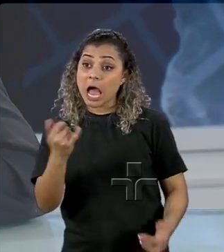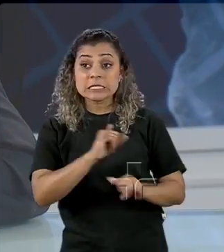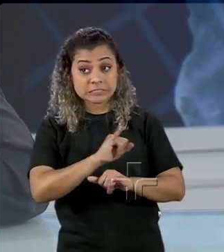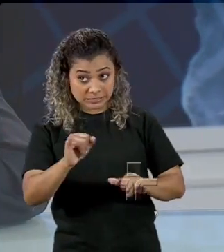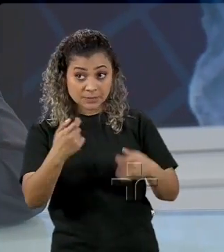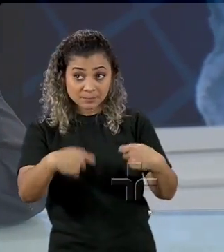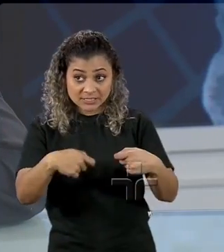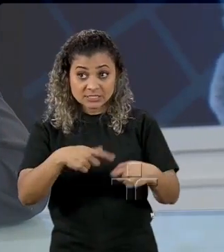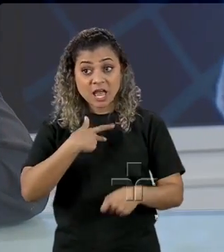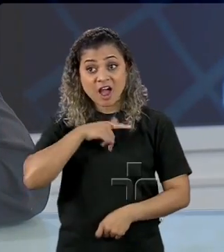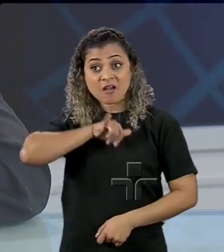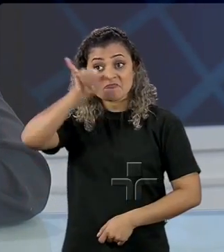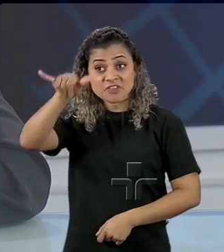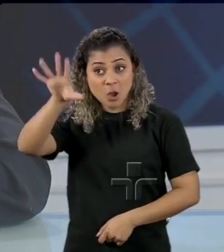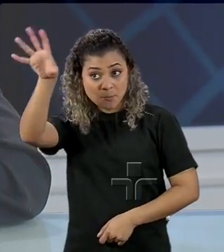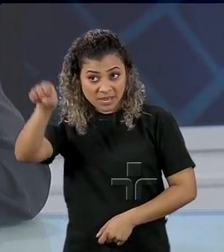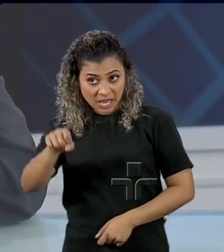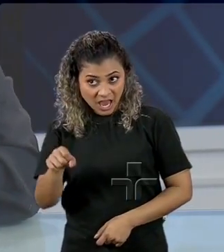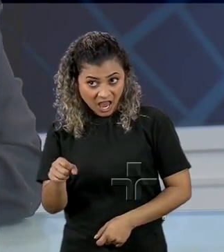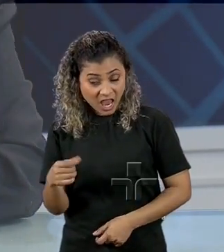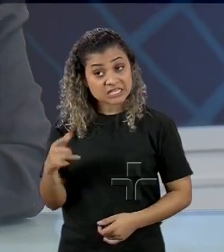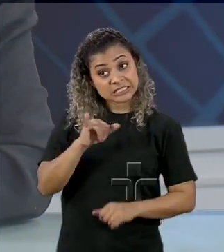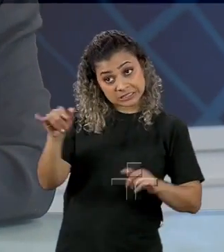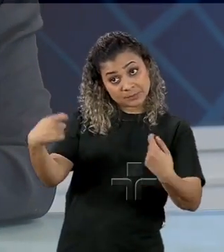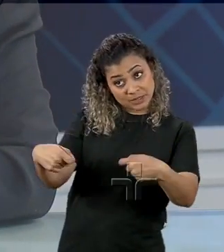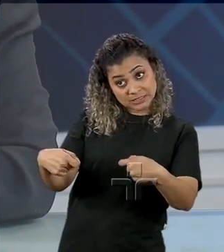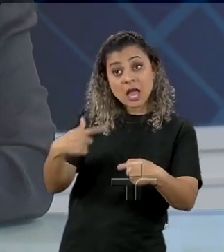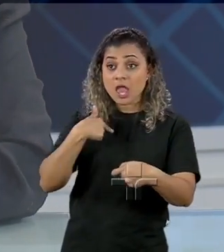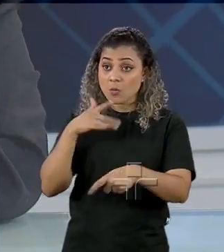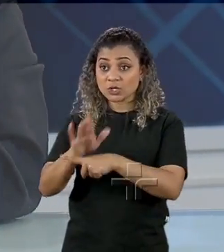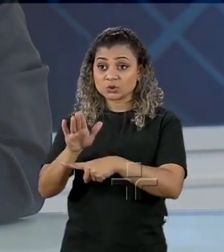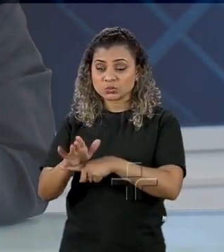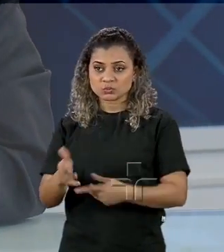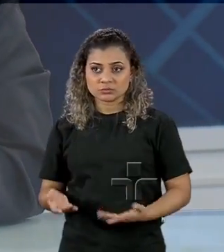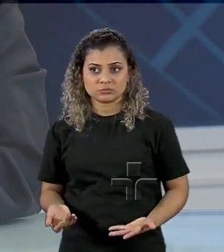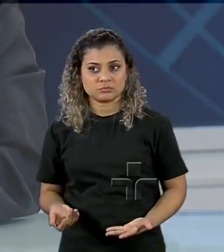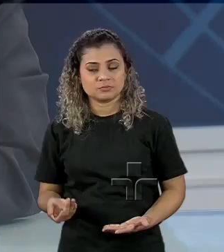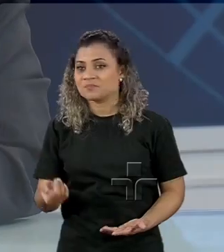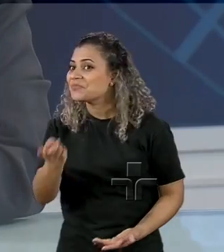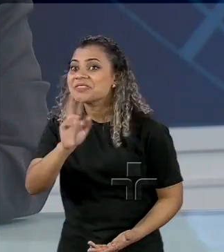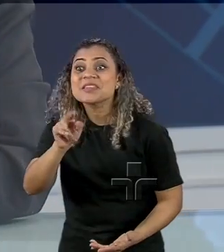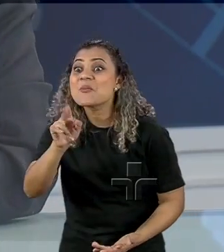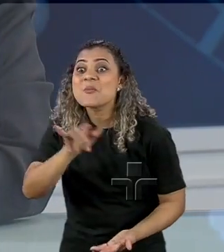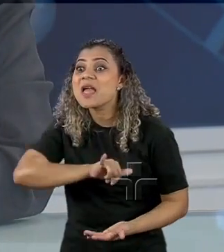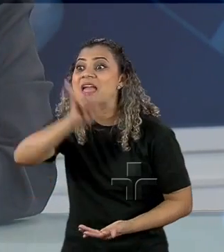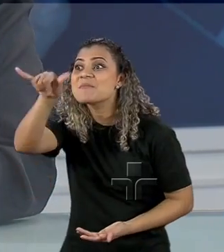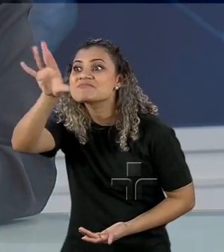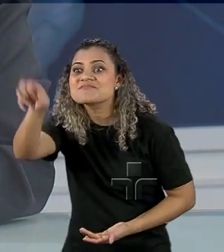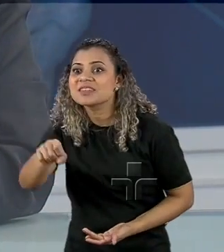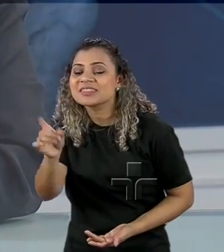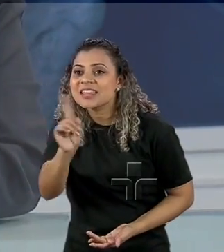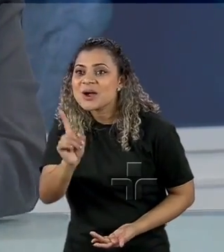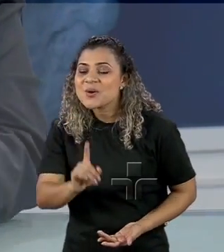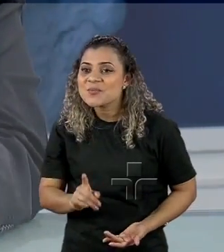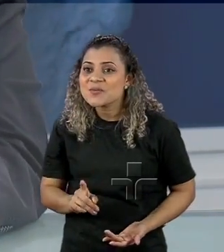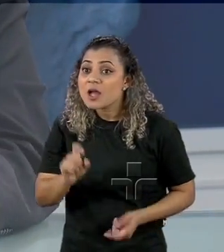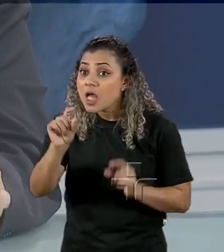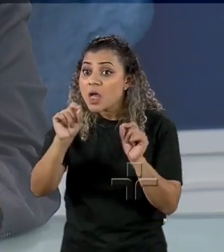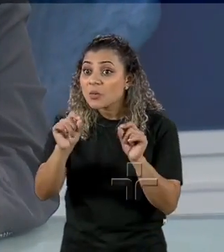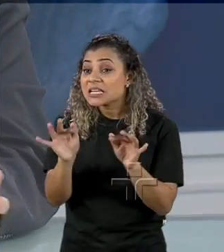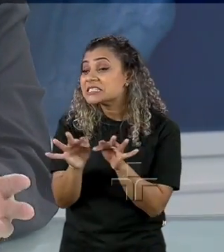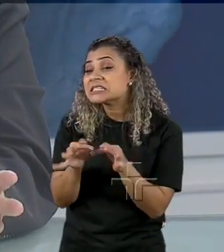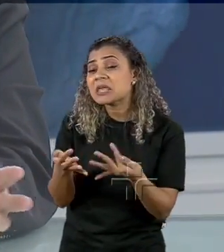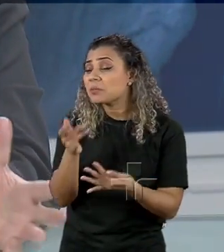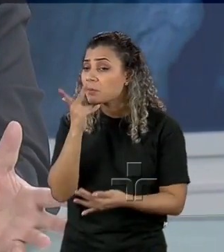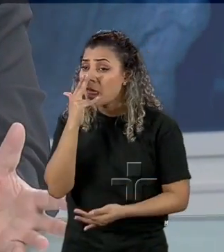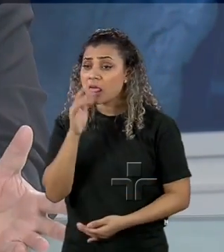nós mandamos um avião para buscar, a gente dá uma ajuda para vocês. A questão não é de transporte. A questão ela não é